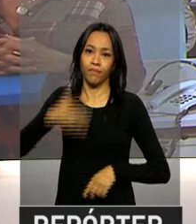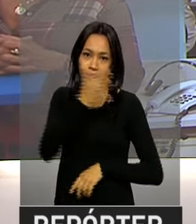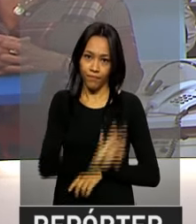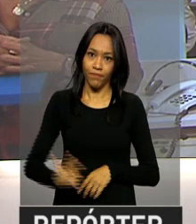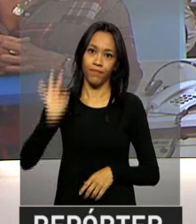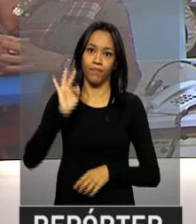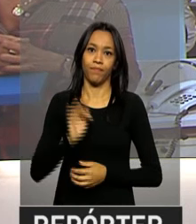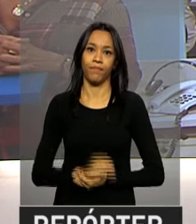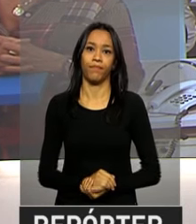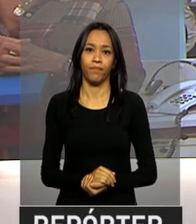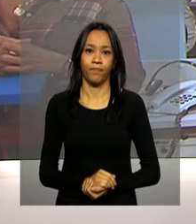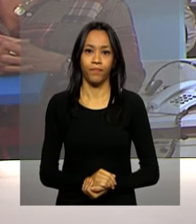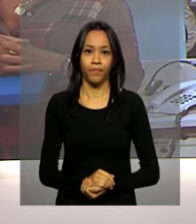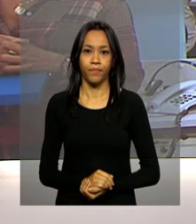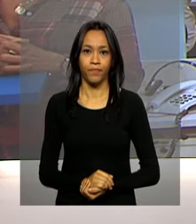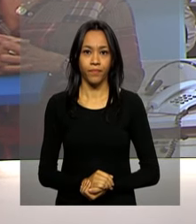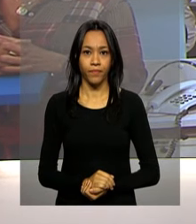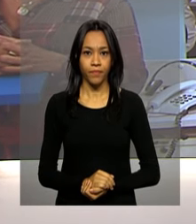Governo